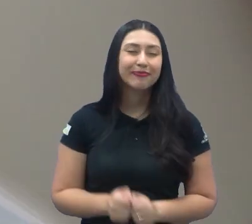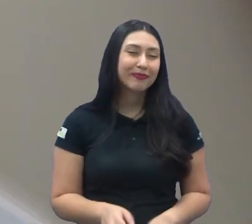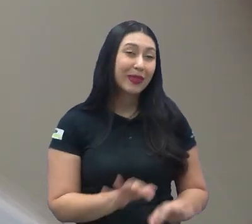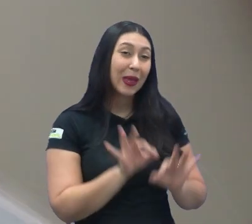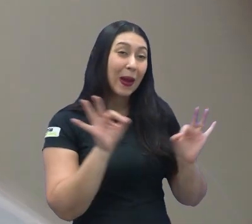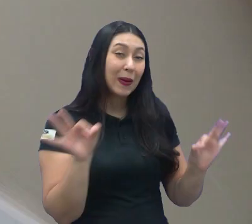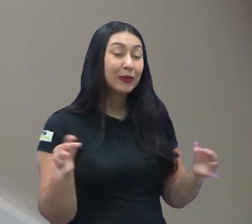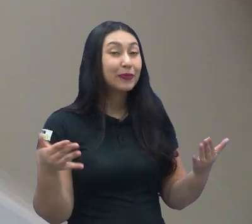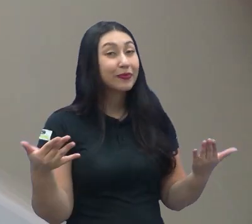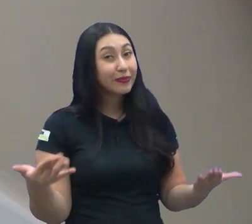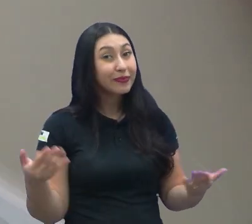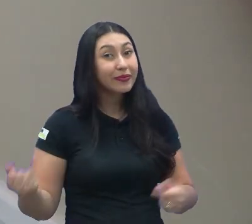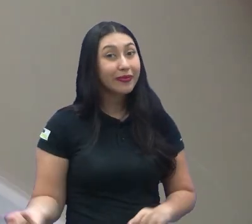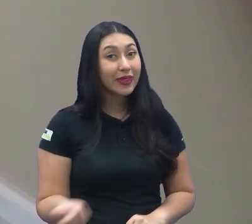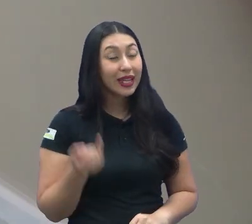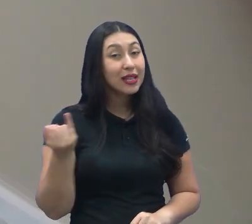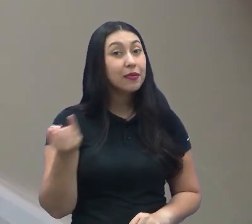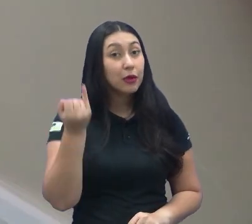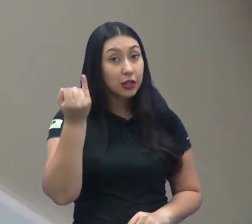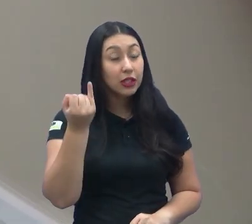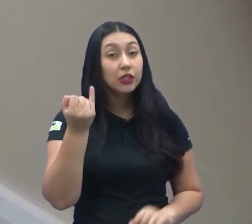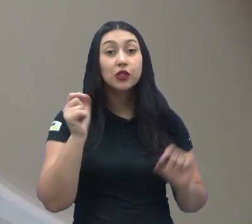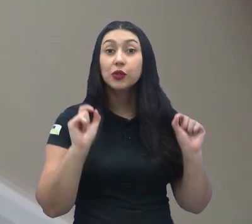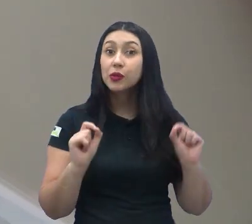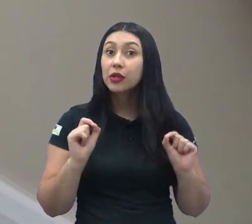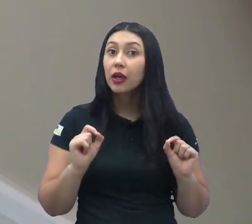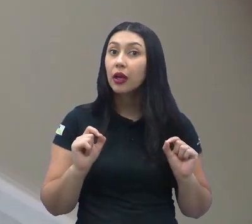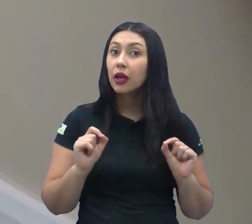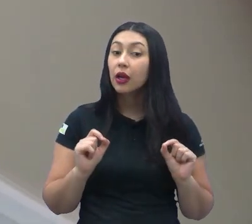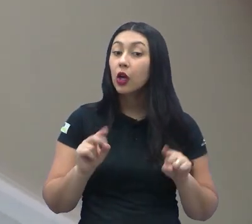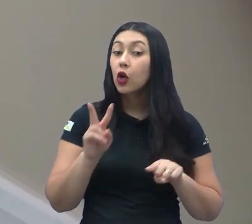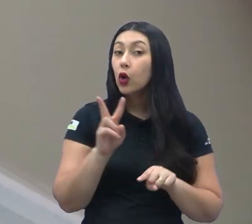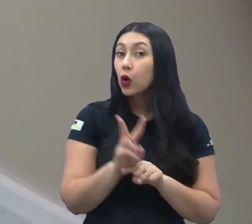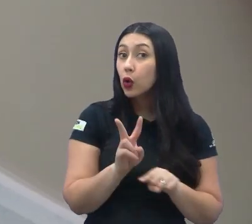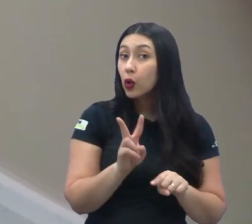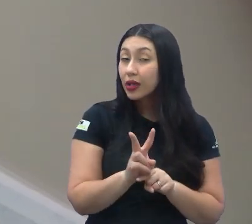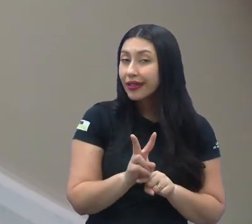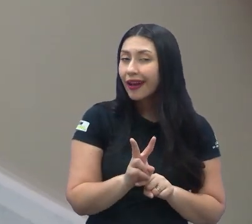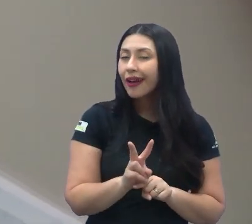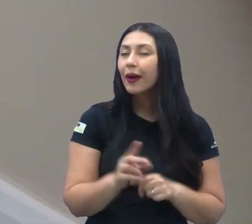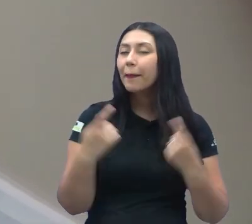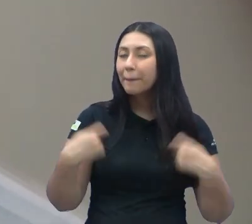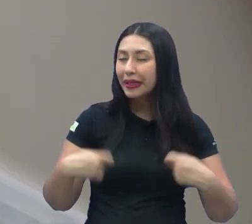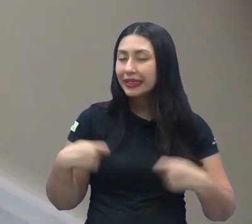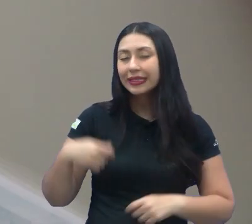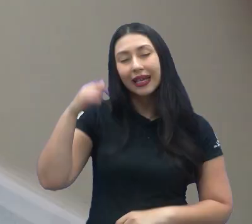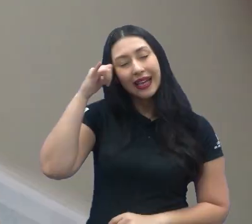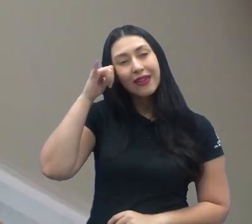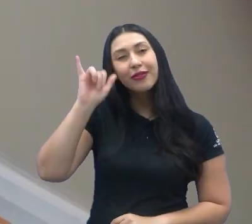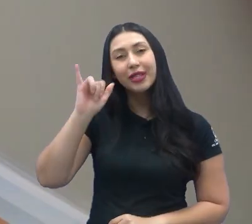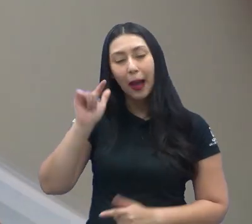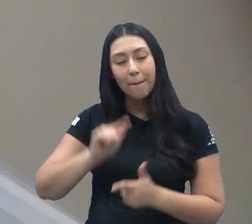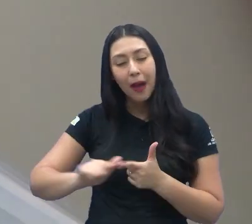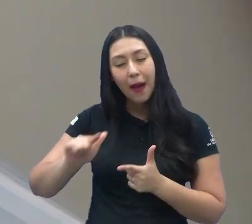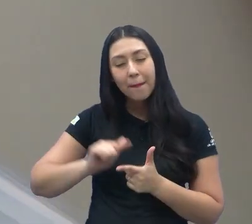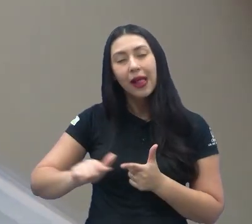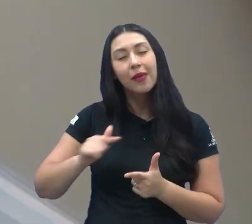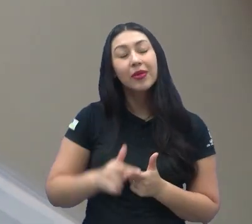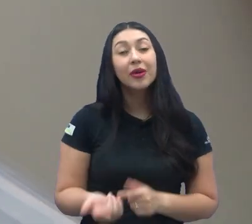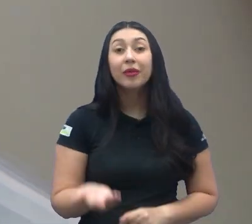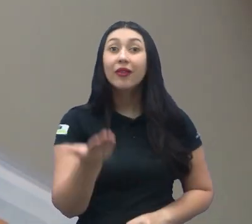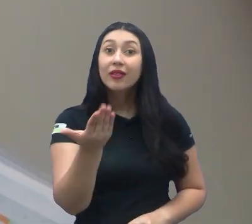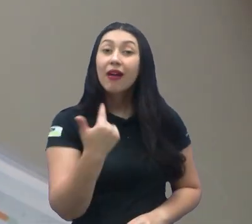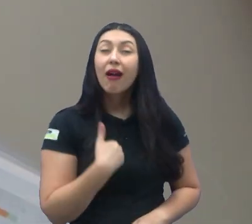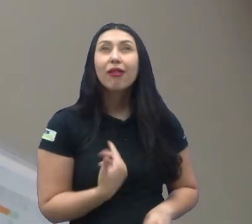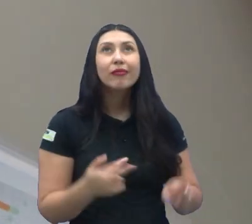só, gente, é importante, né? Ficou claro aqui que cuidar, prevenir também é uma demonstração de amor. E para você que está em casa, eu desejo